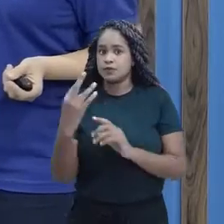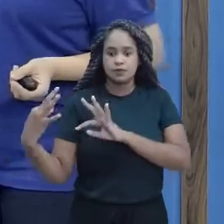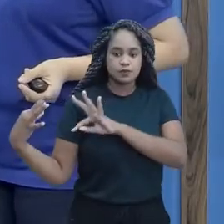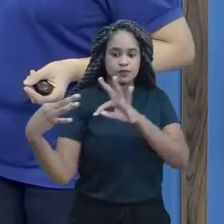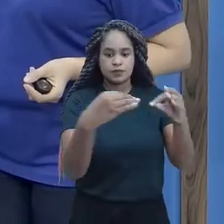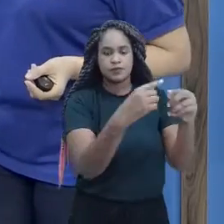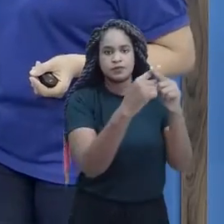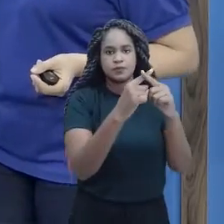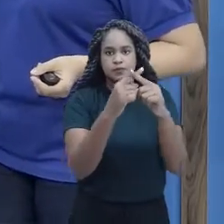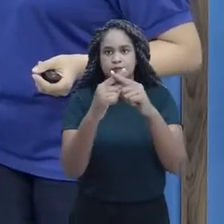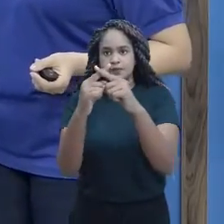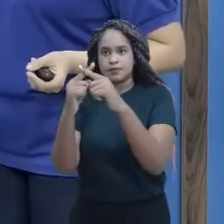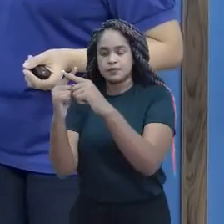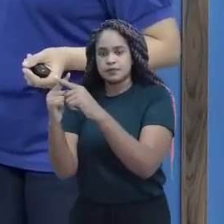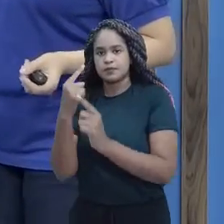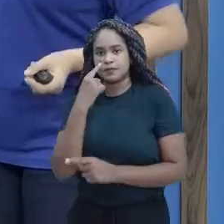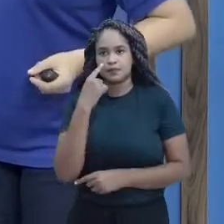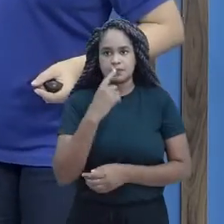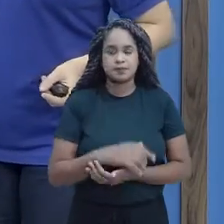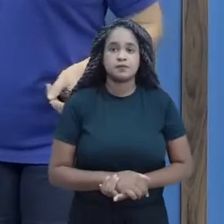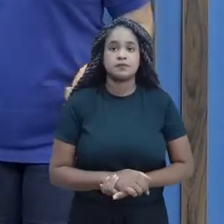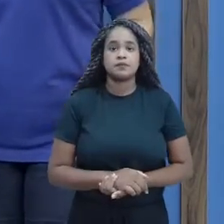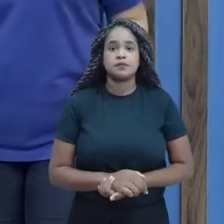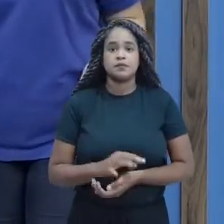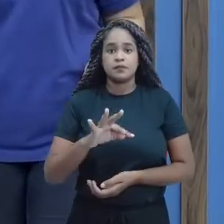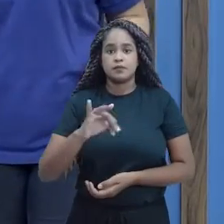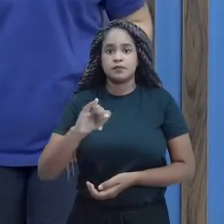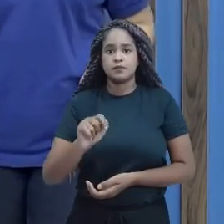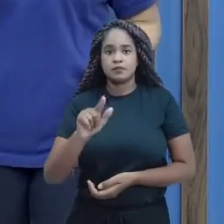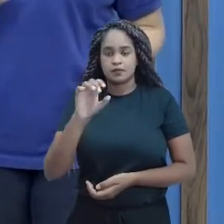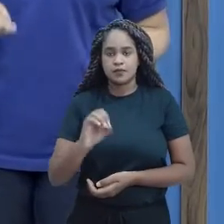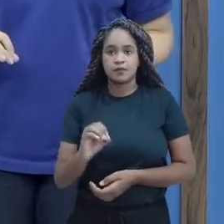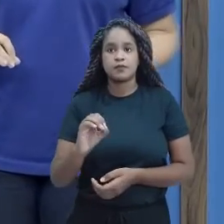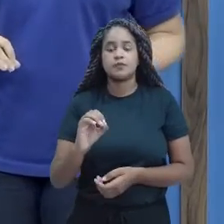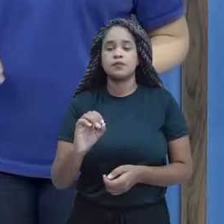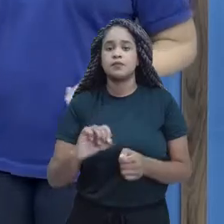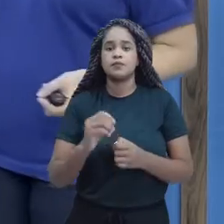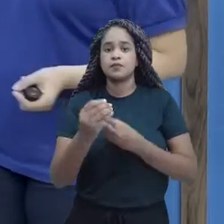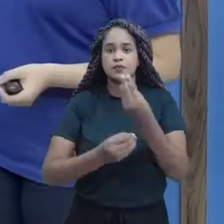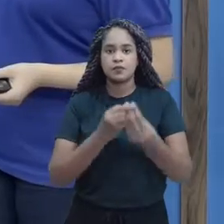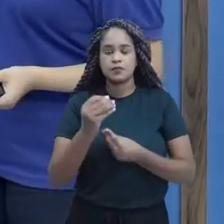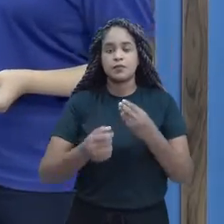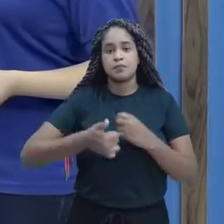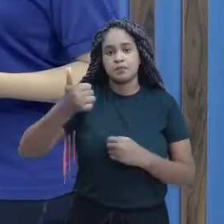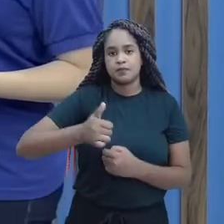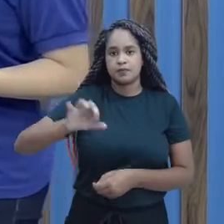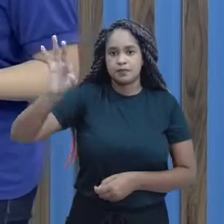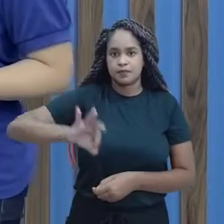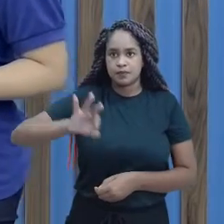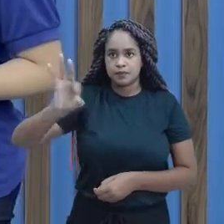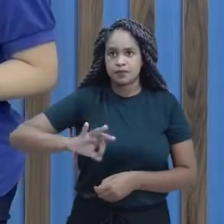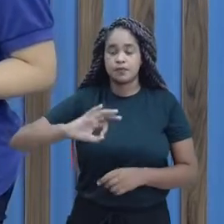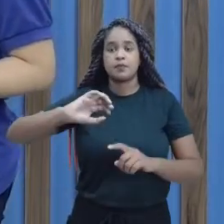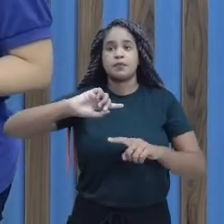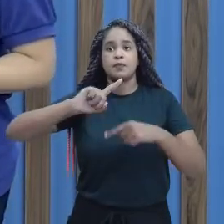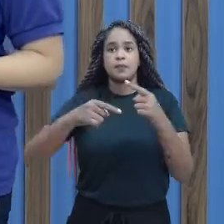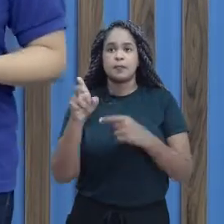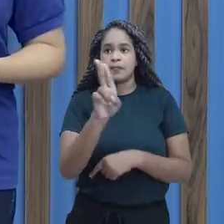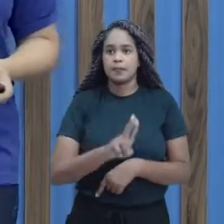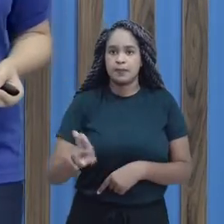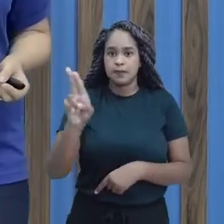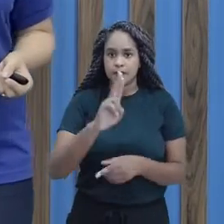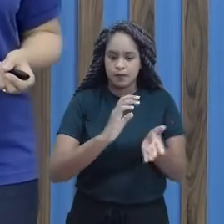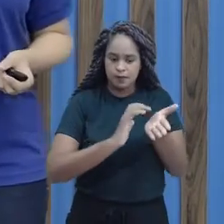ver aqui, está no finalzinho... Tiago fez a multiplicação inicialmente dos percentuais, fazendo a multiplicação disso tudinho, utilizando